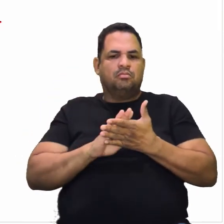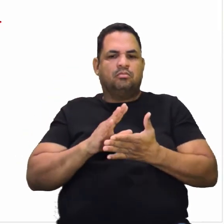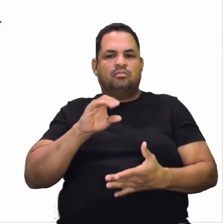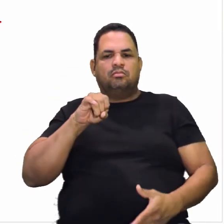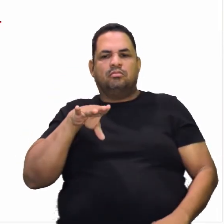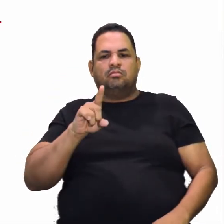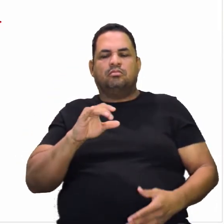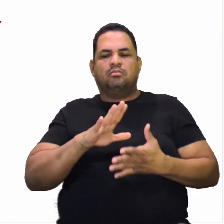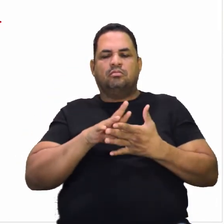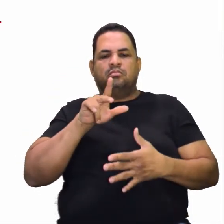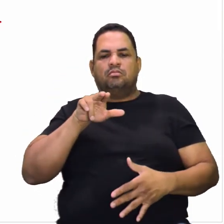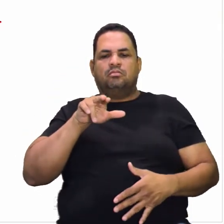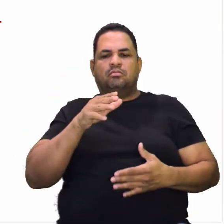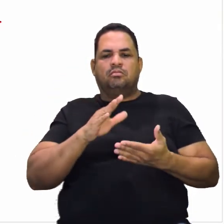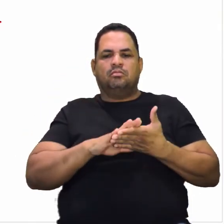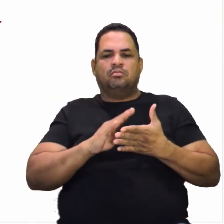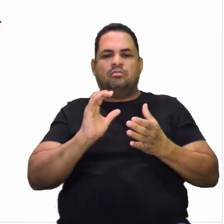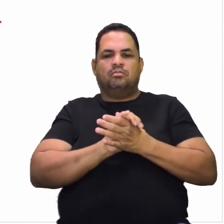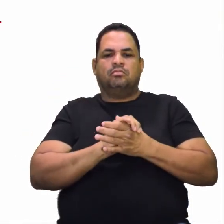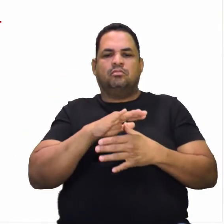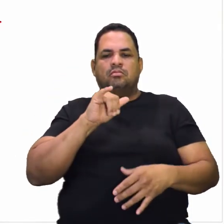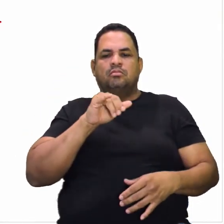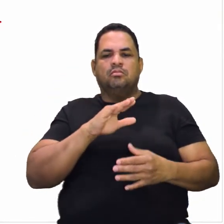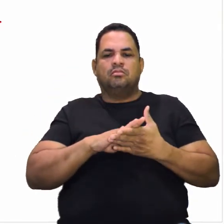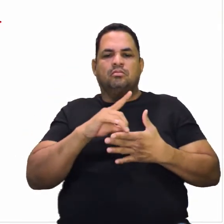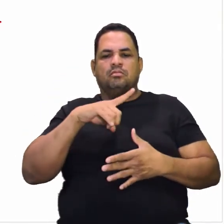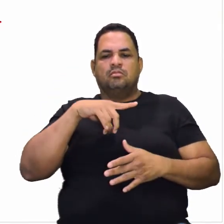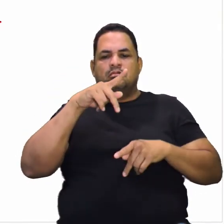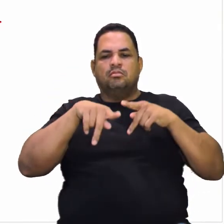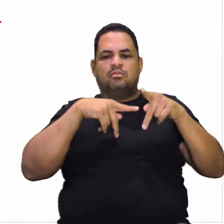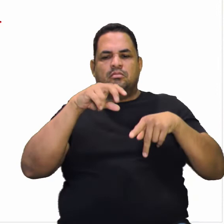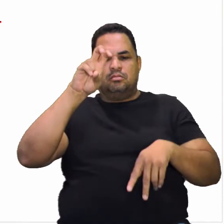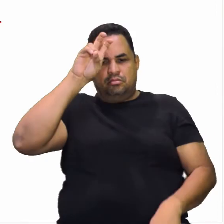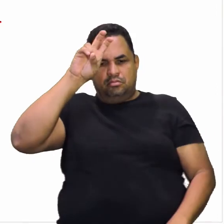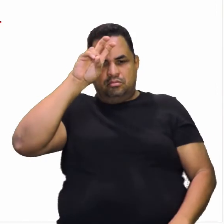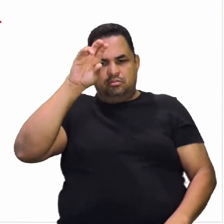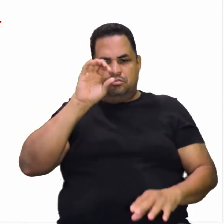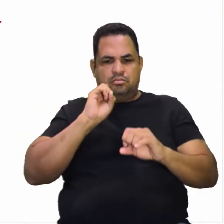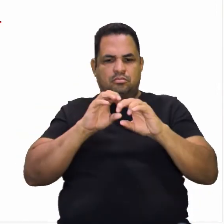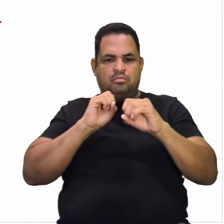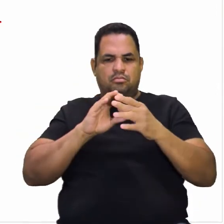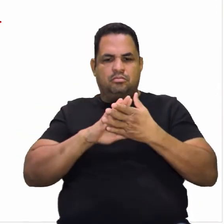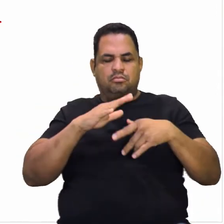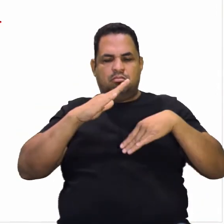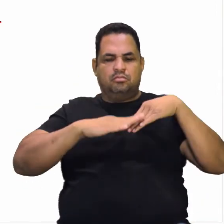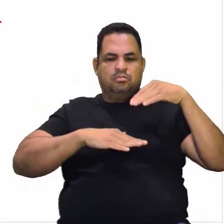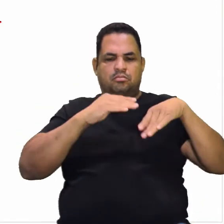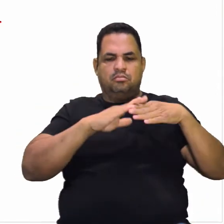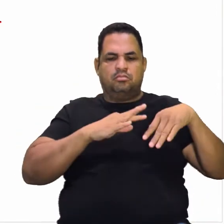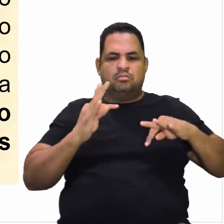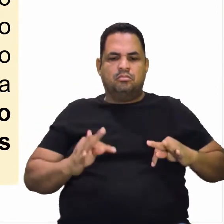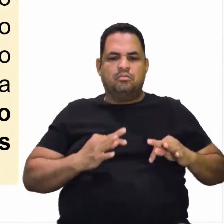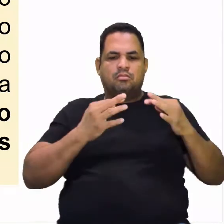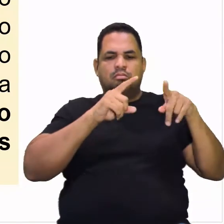sua irmã e esposa Ísis tinham povoado o Egito e ensinado os camponeses a técnica de